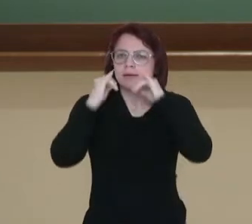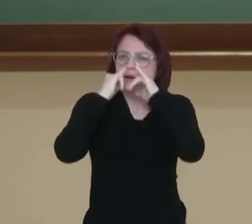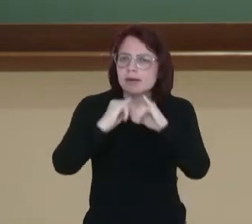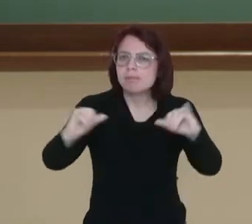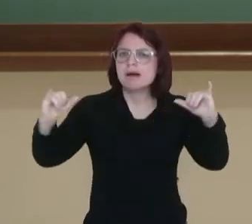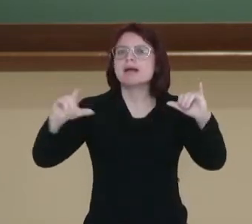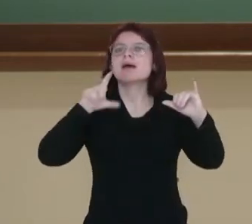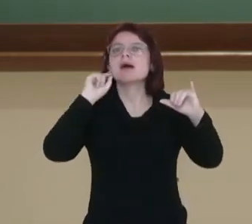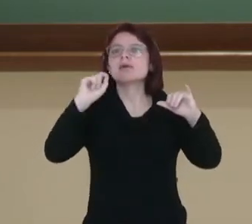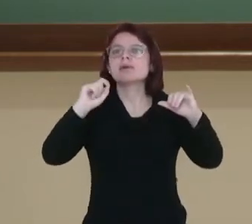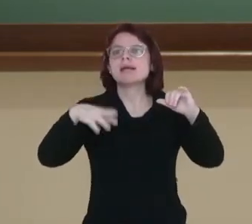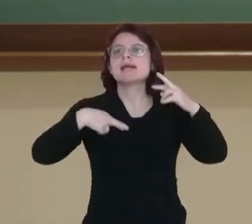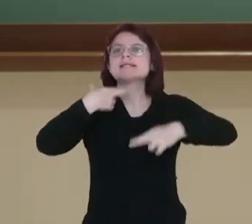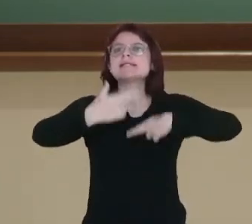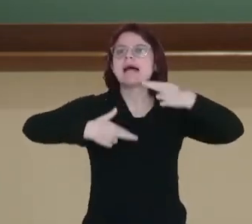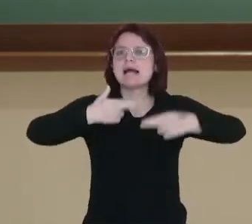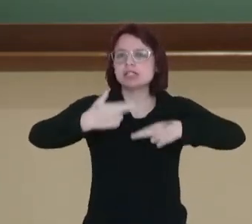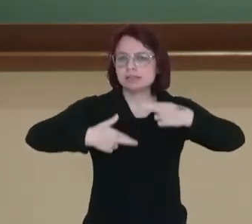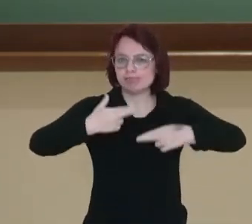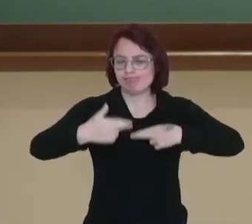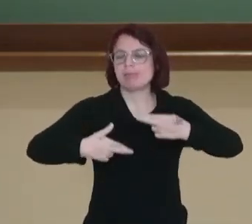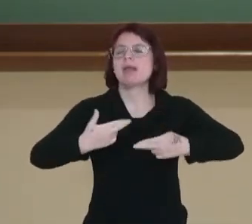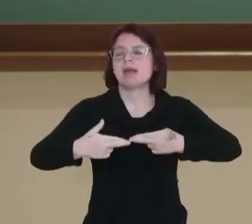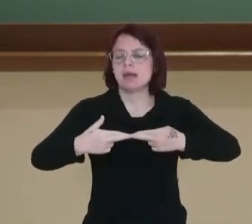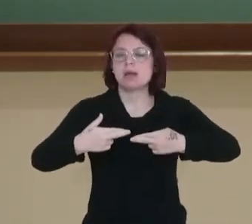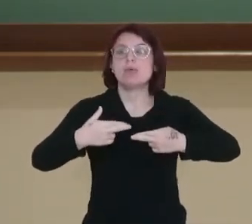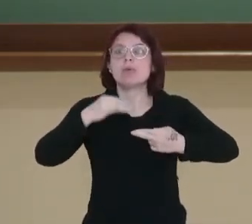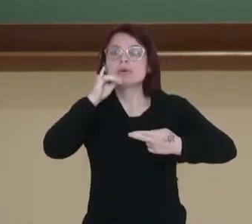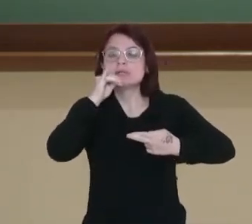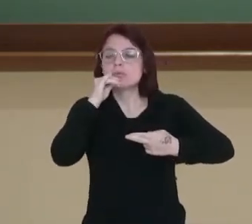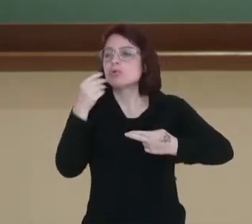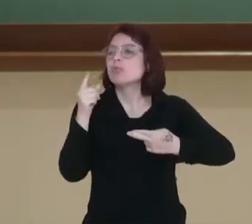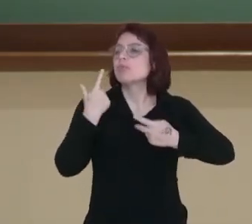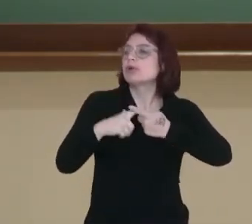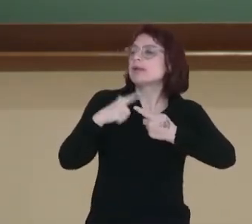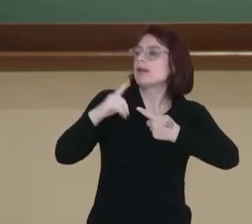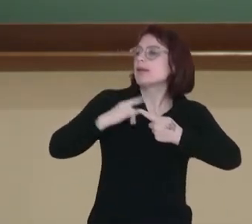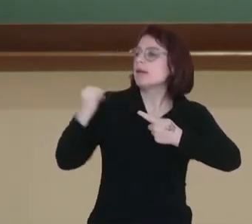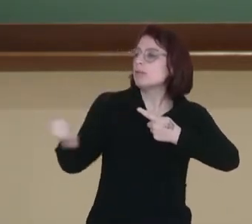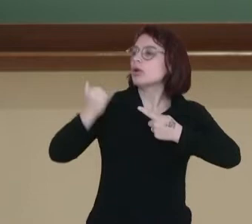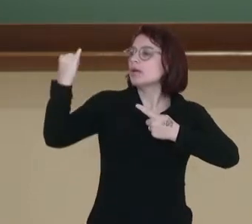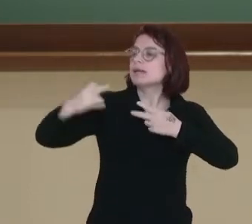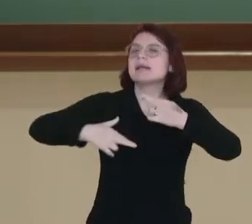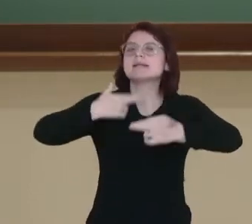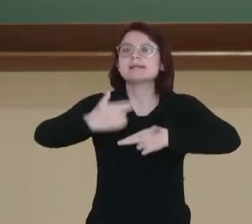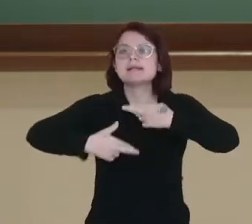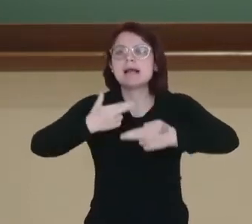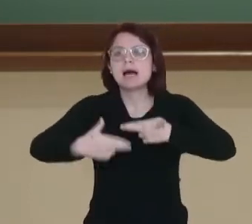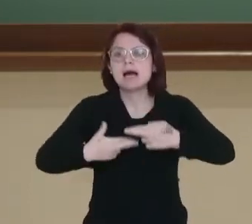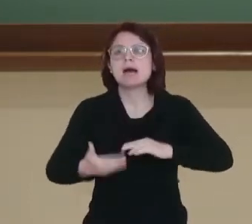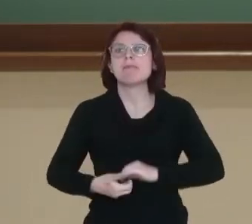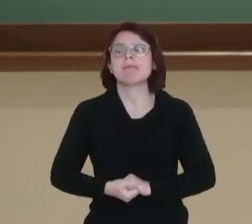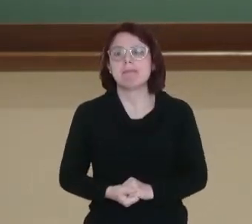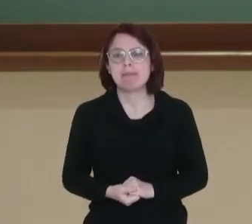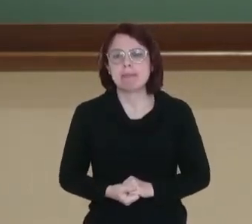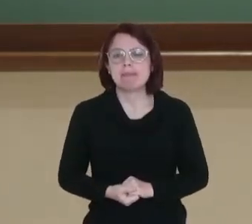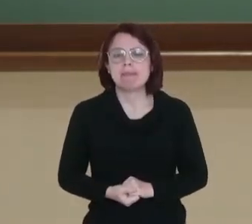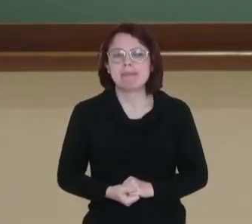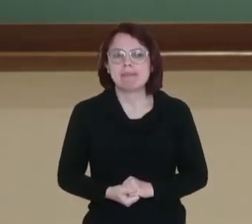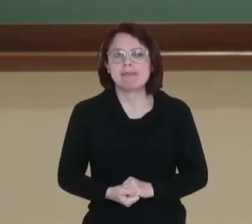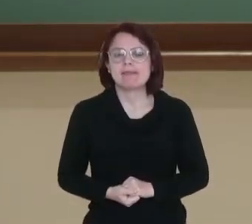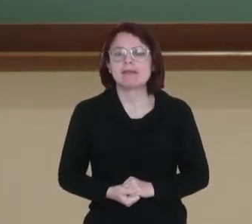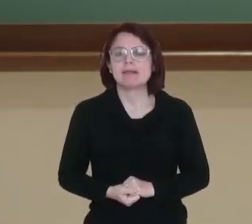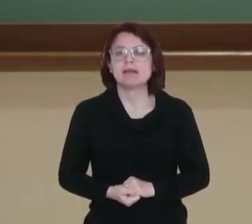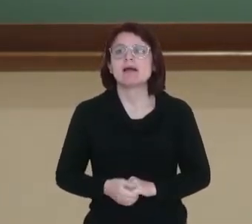temos lá uma campanha que orienta como reciclar, por que é importante reciclar. Outra lá pode